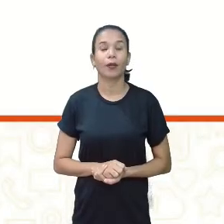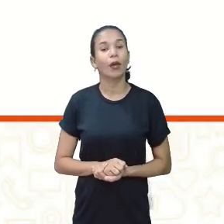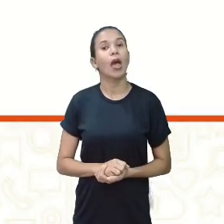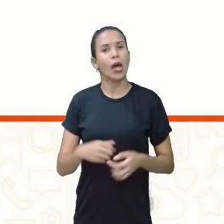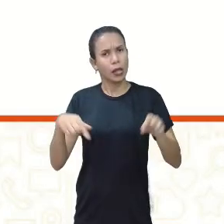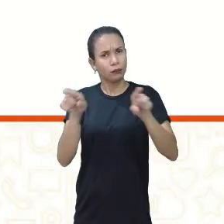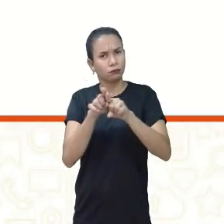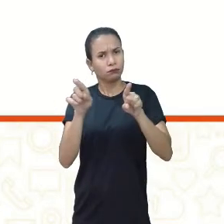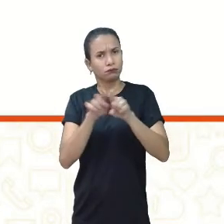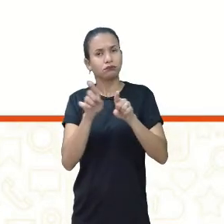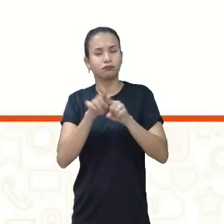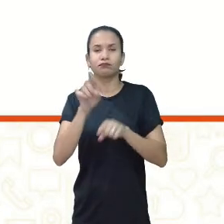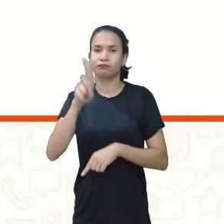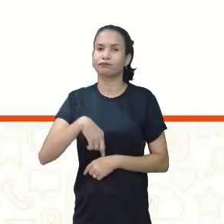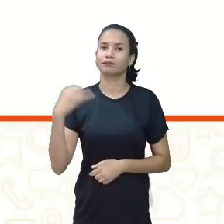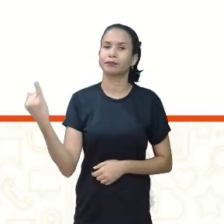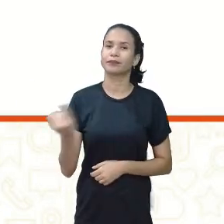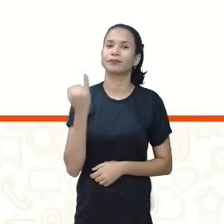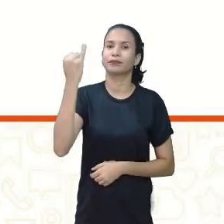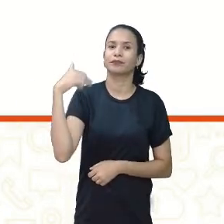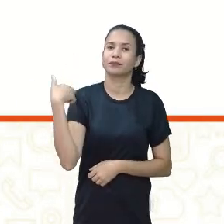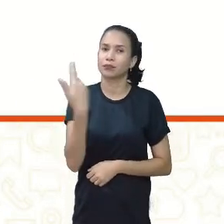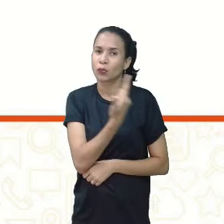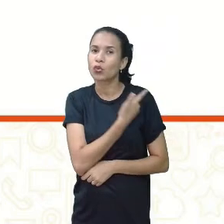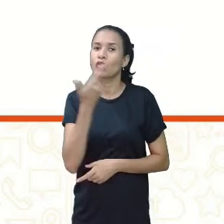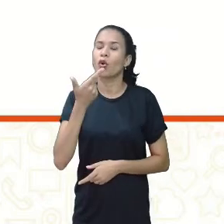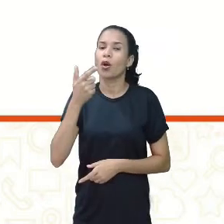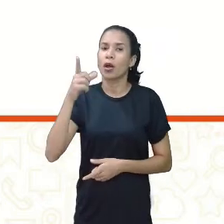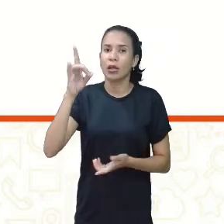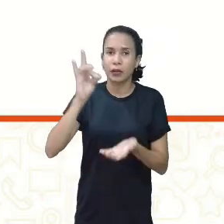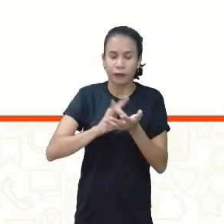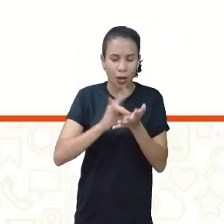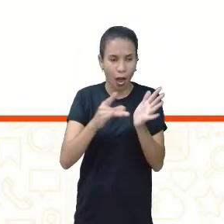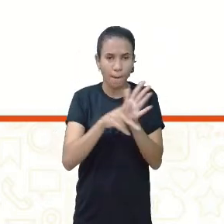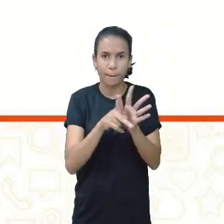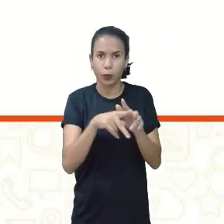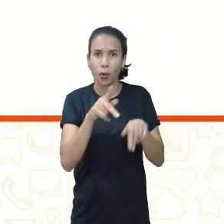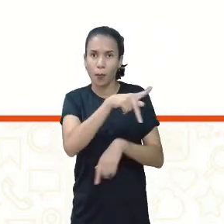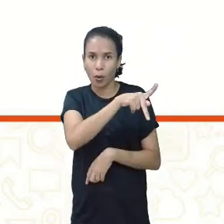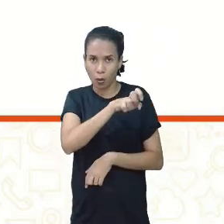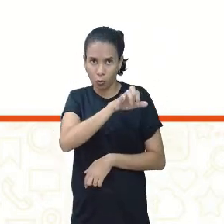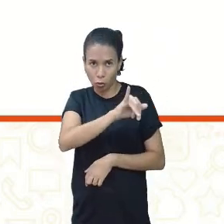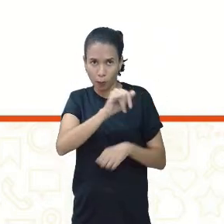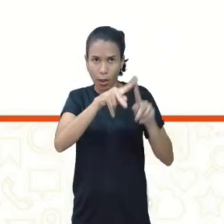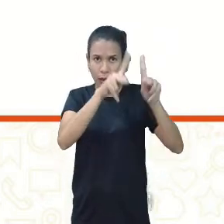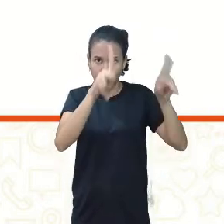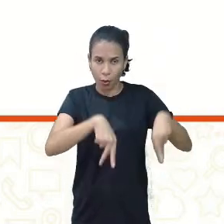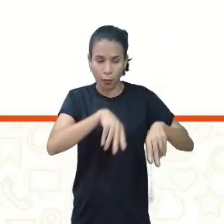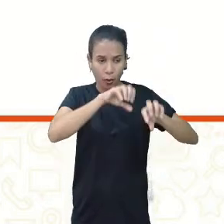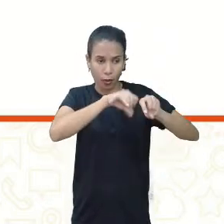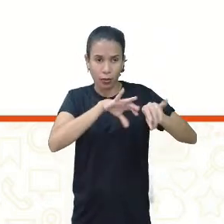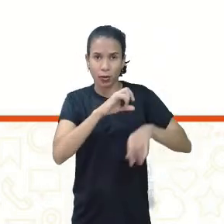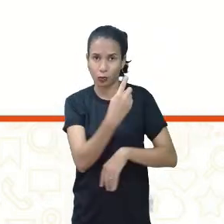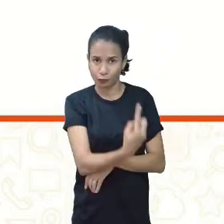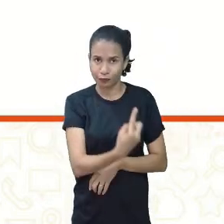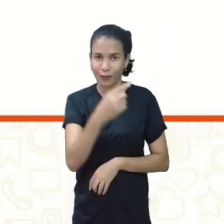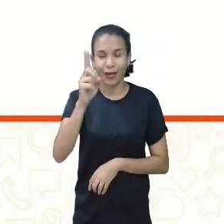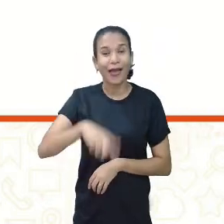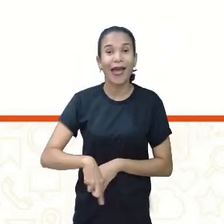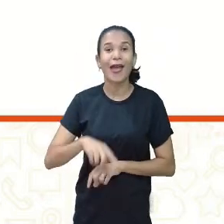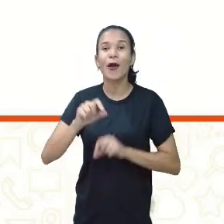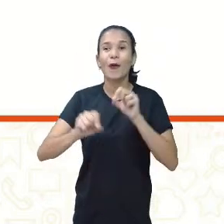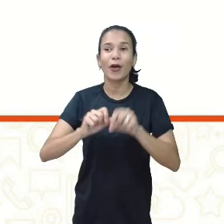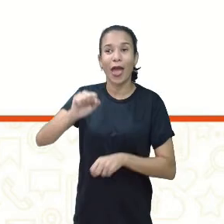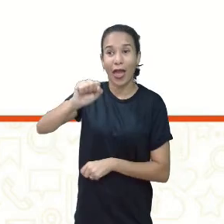Outro aspecto que é muito importante para a gente ter no nosso plano educacional individualizado é a generalização.